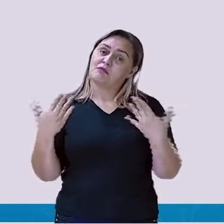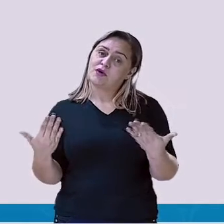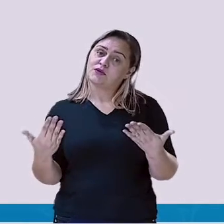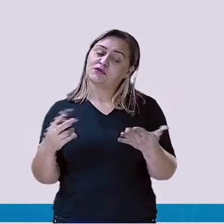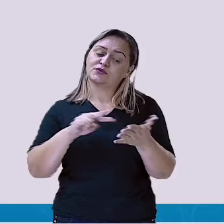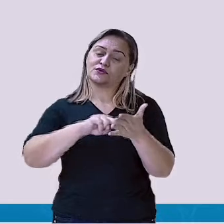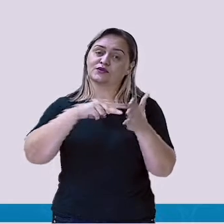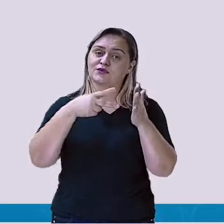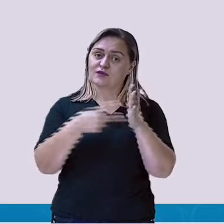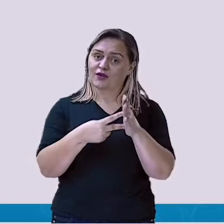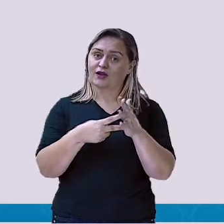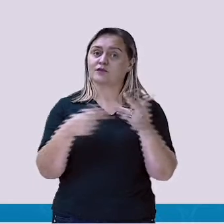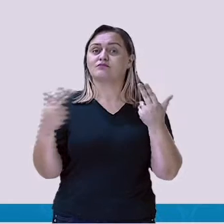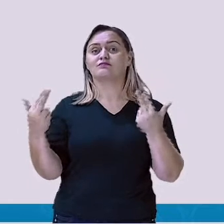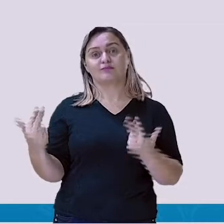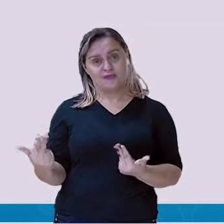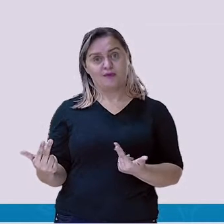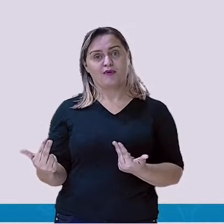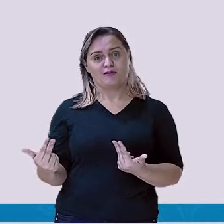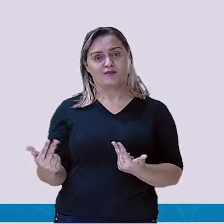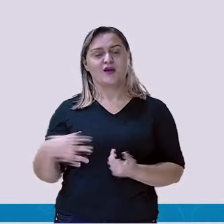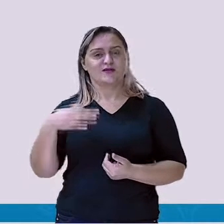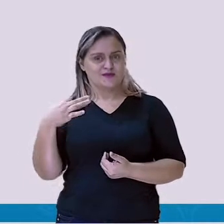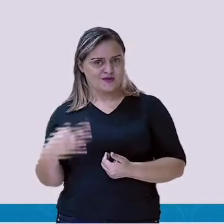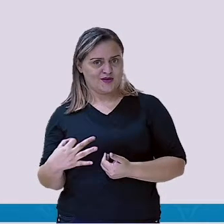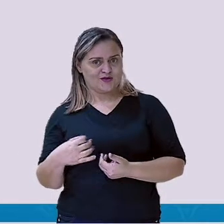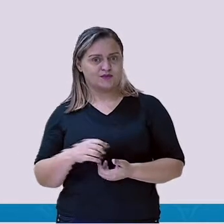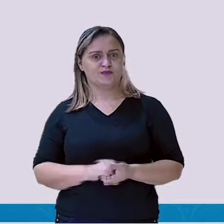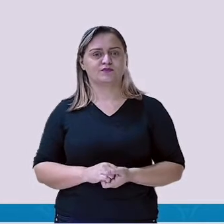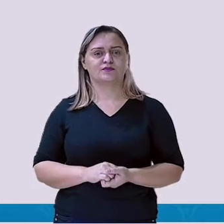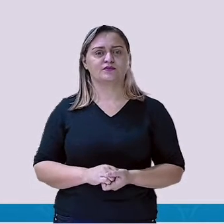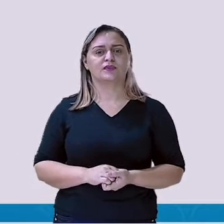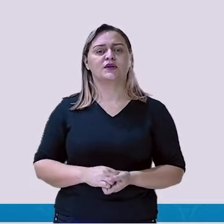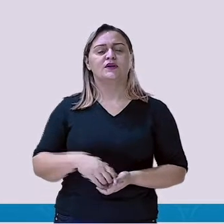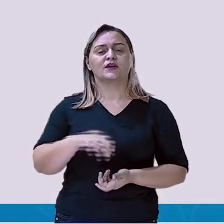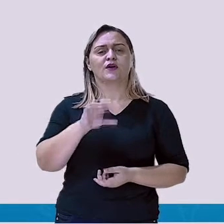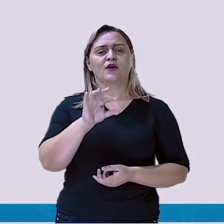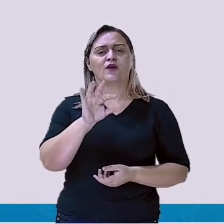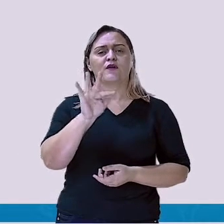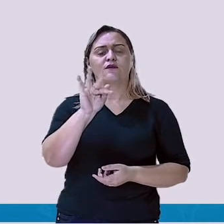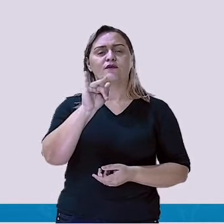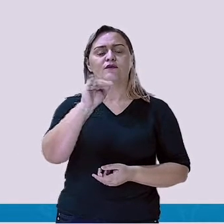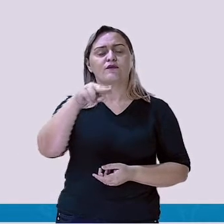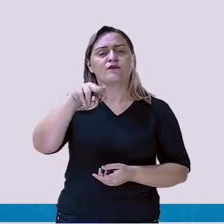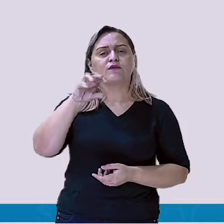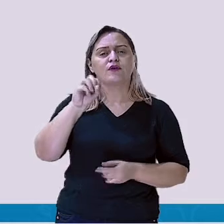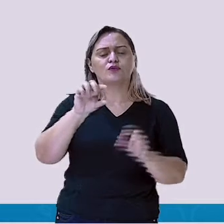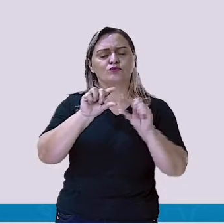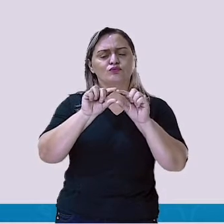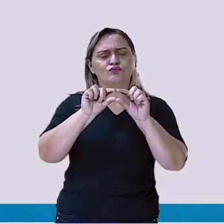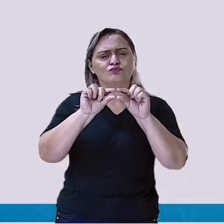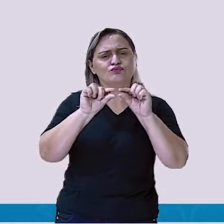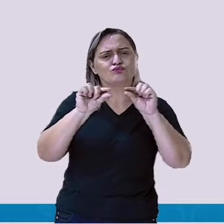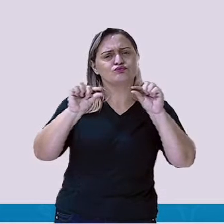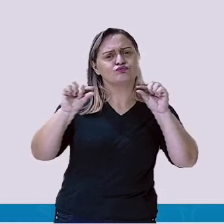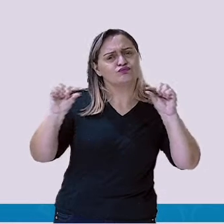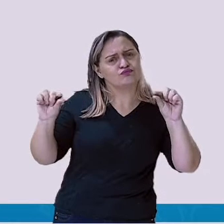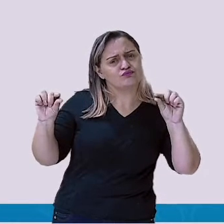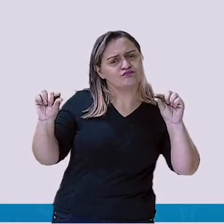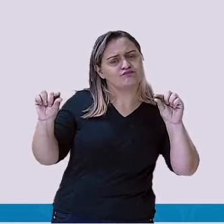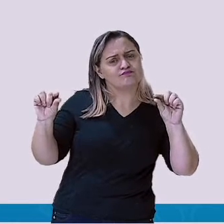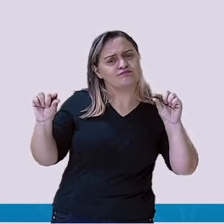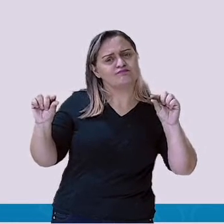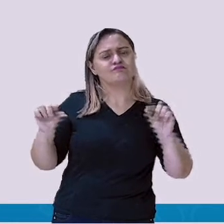com o mesmo significado. Delicado e fino. Casa e lar.